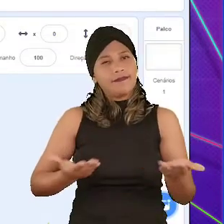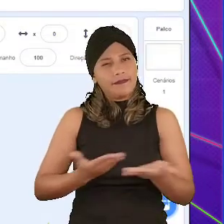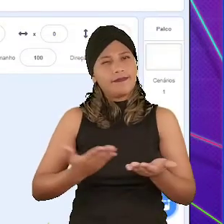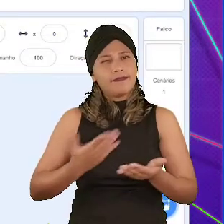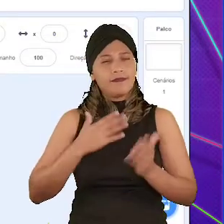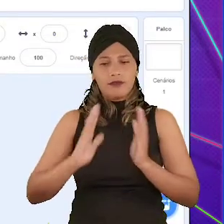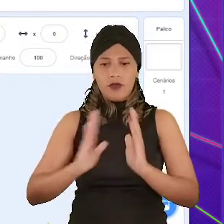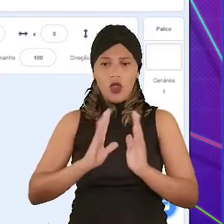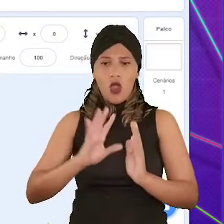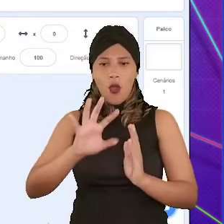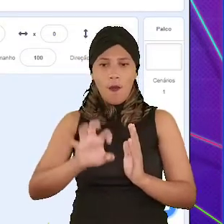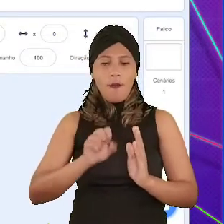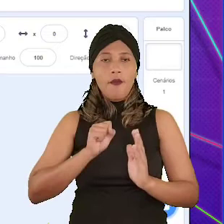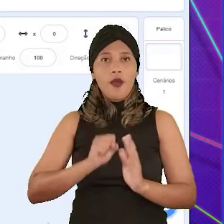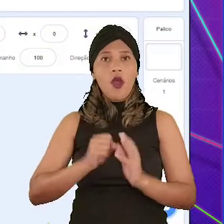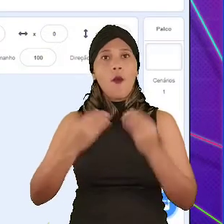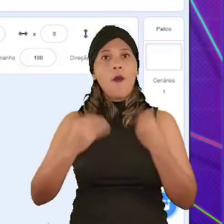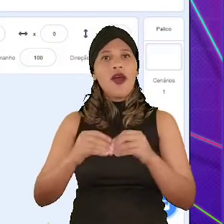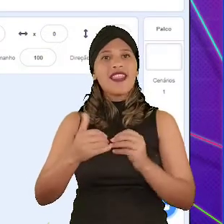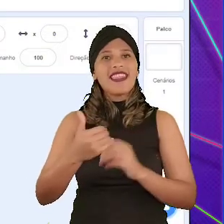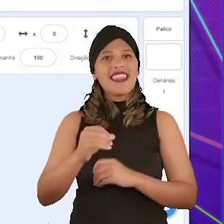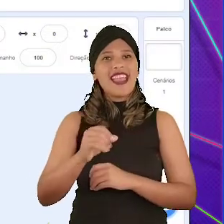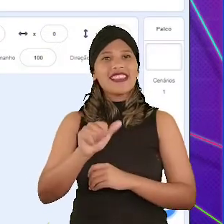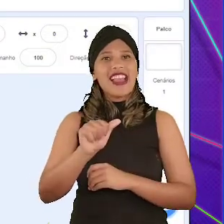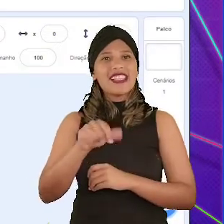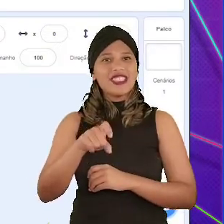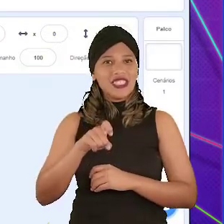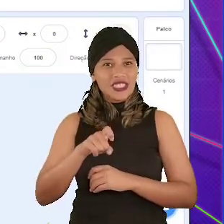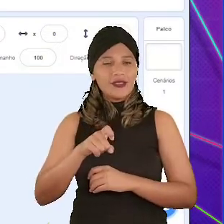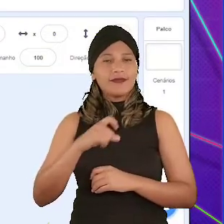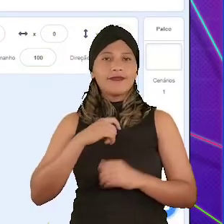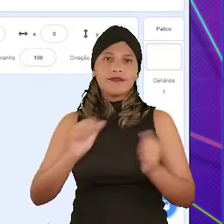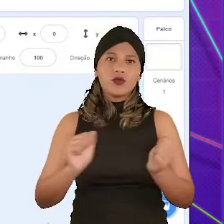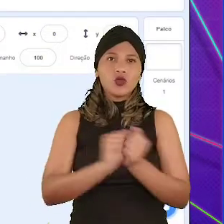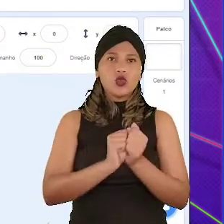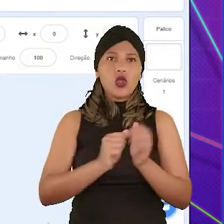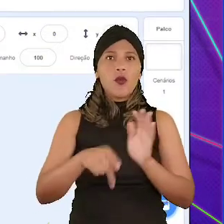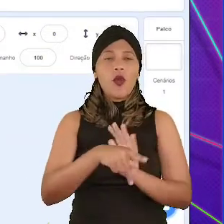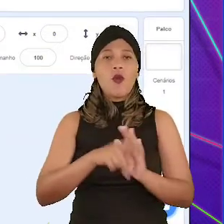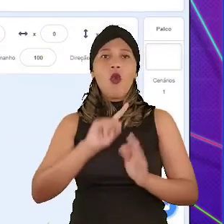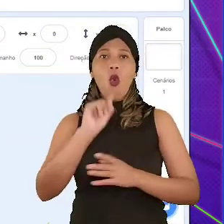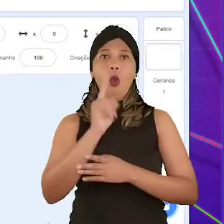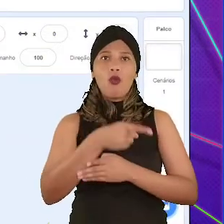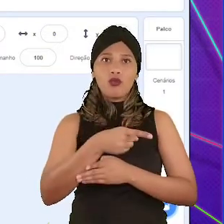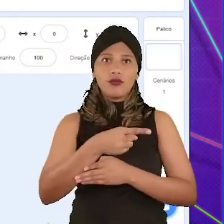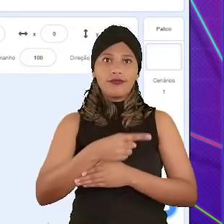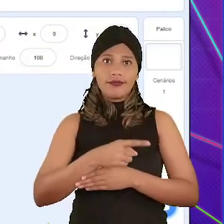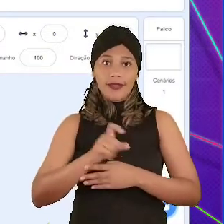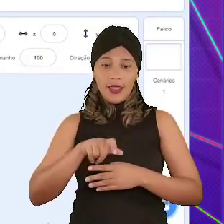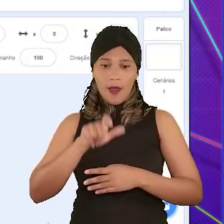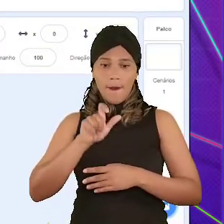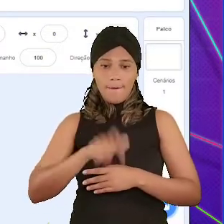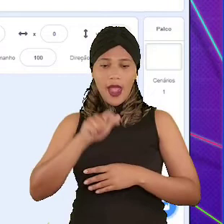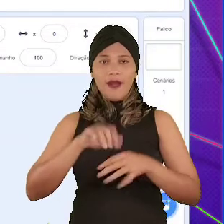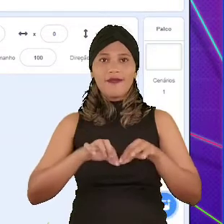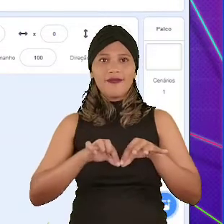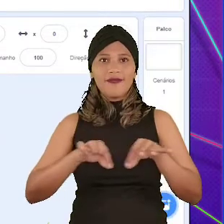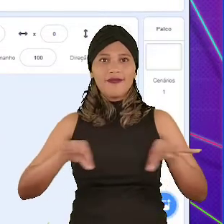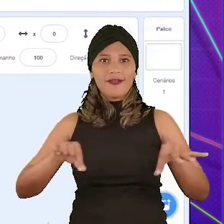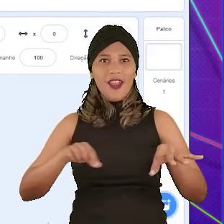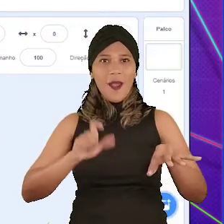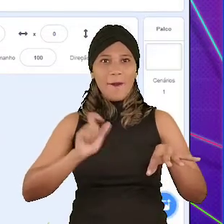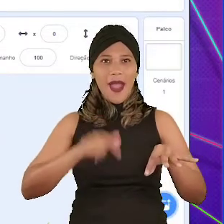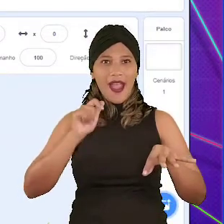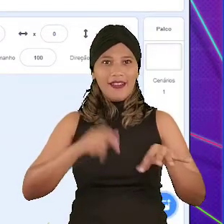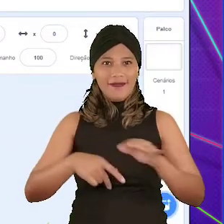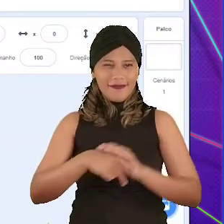agora então vamos pegar esse bloco que fala adicione 10 saches Que Nós já tínhamos que juntar com o comando quando a tecla espaço' estiver